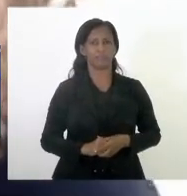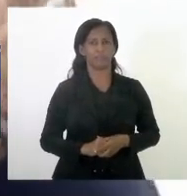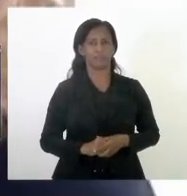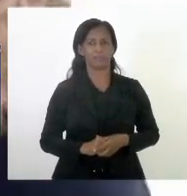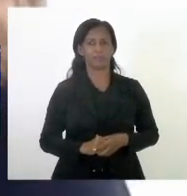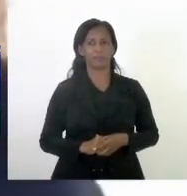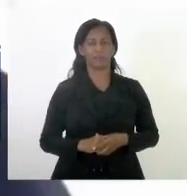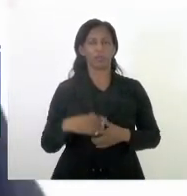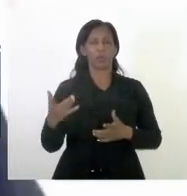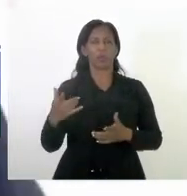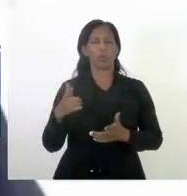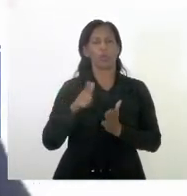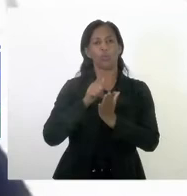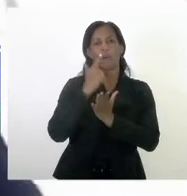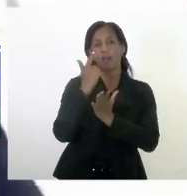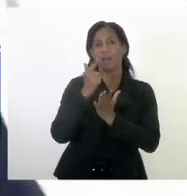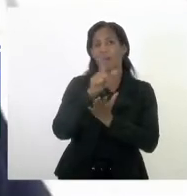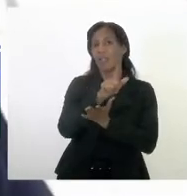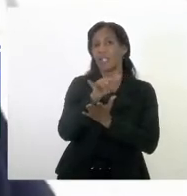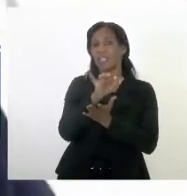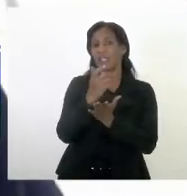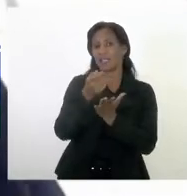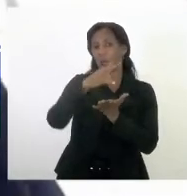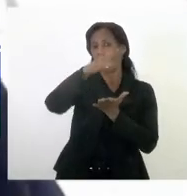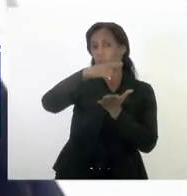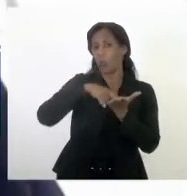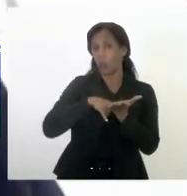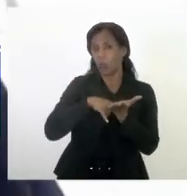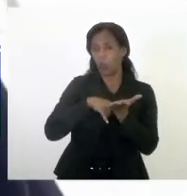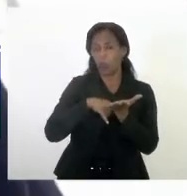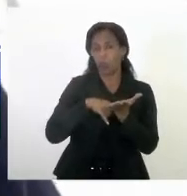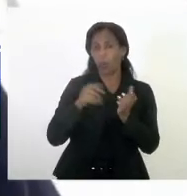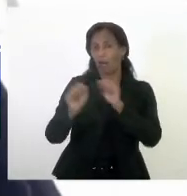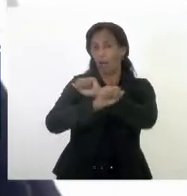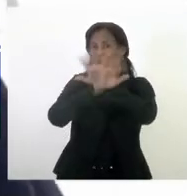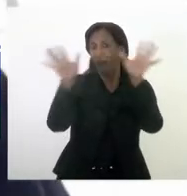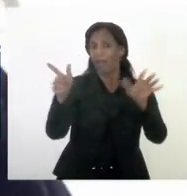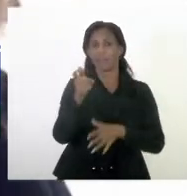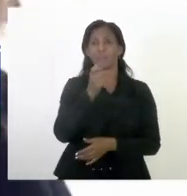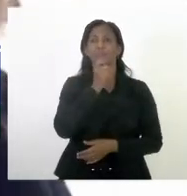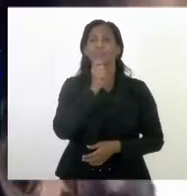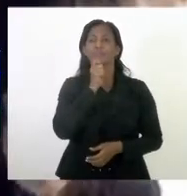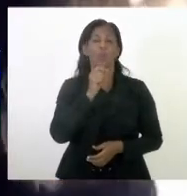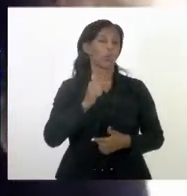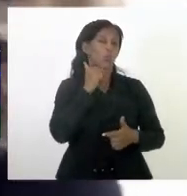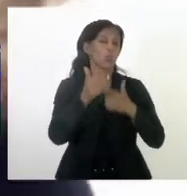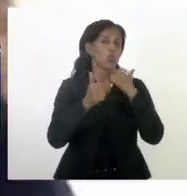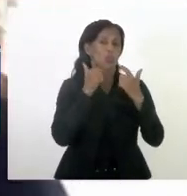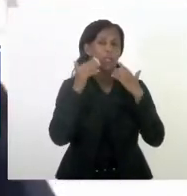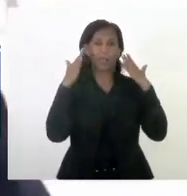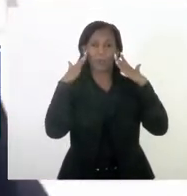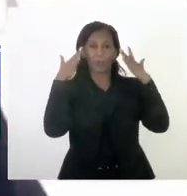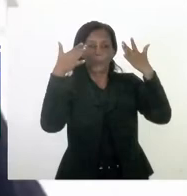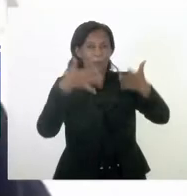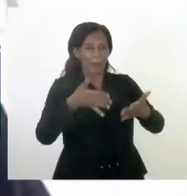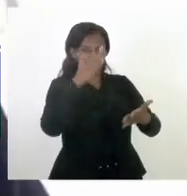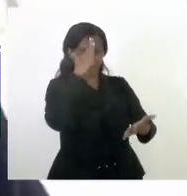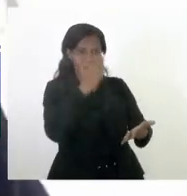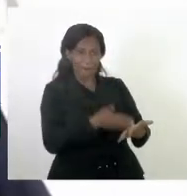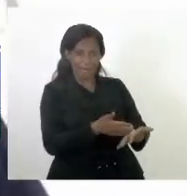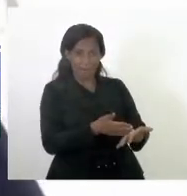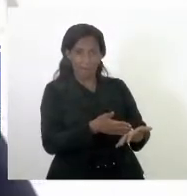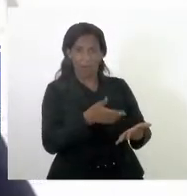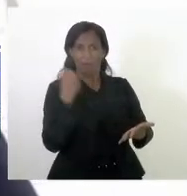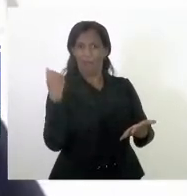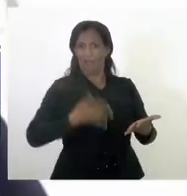com uma licitação não muito clara, ainda assim, o governo segue, né, priorizando esses gastos e não